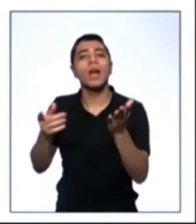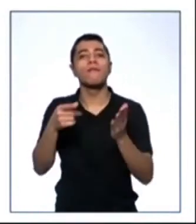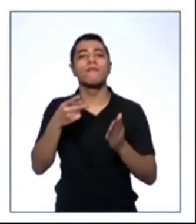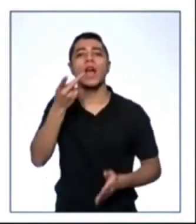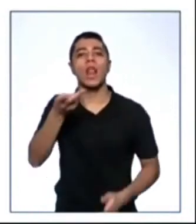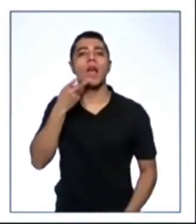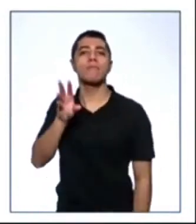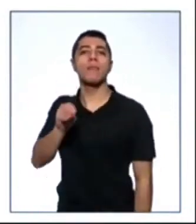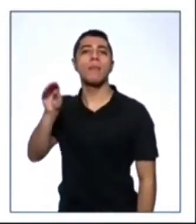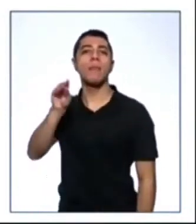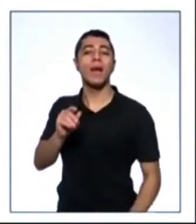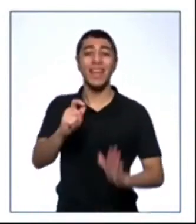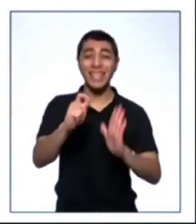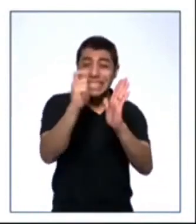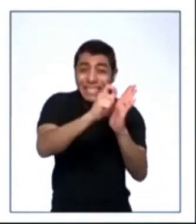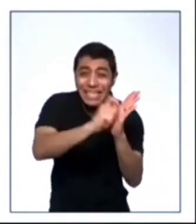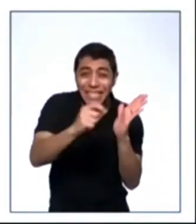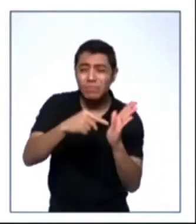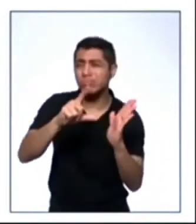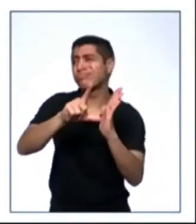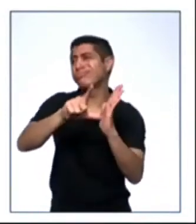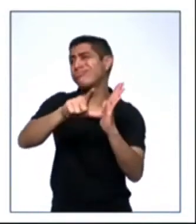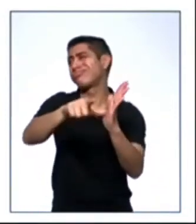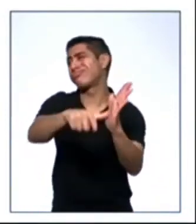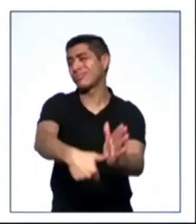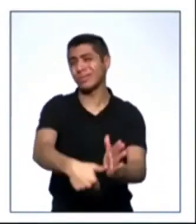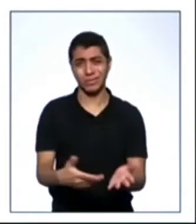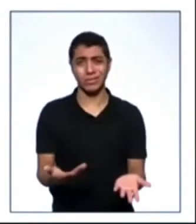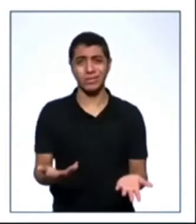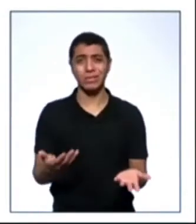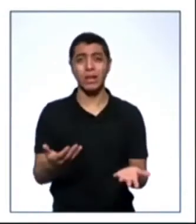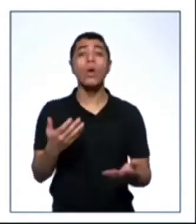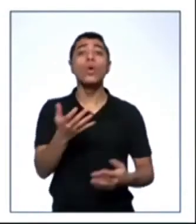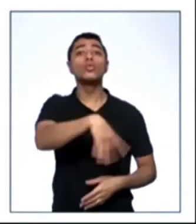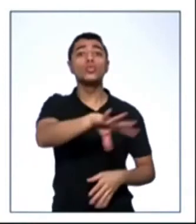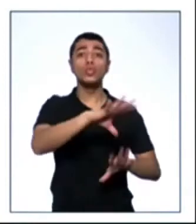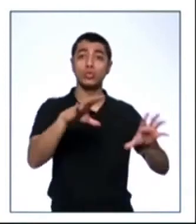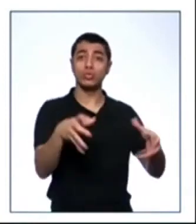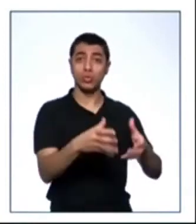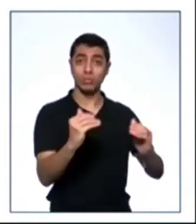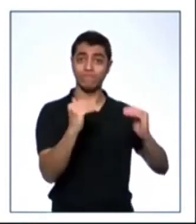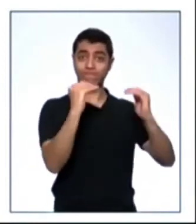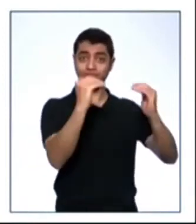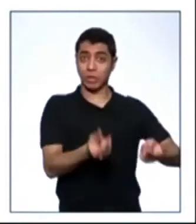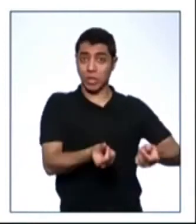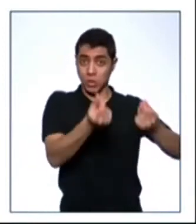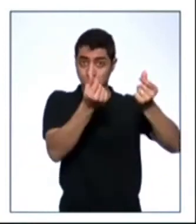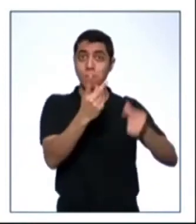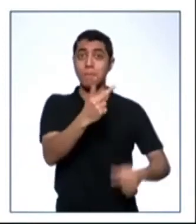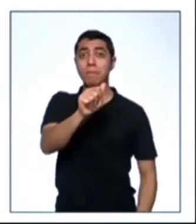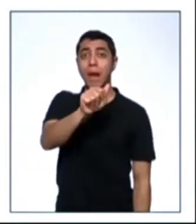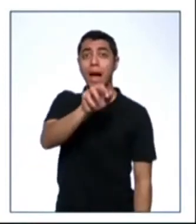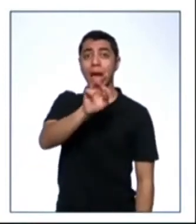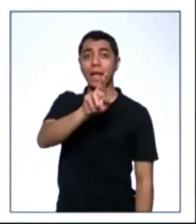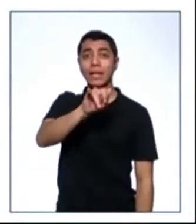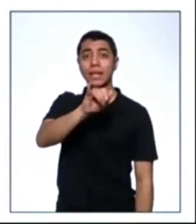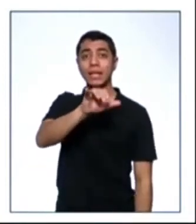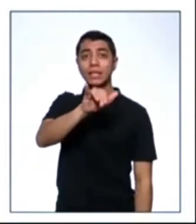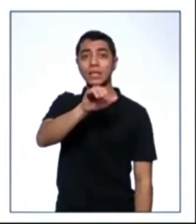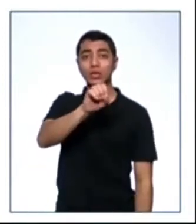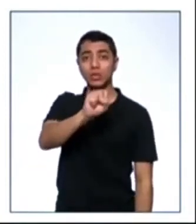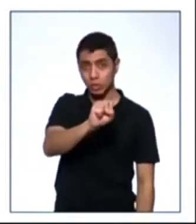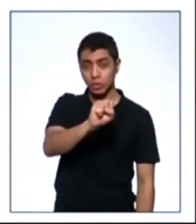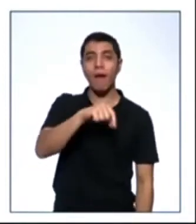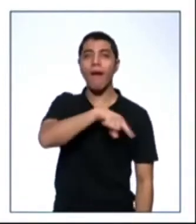legislação escrita permitia aos patrícios manipular... Patrício é a classe social opressora, né? A classe social alta. Ou permitia